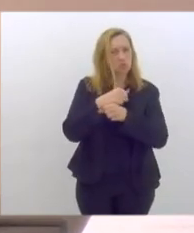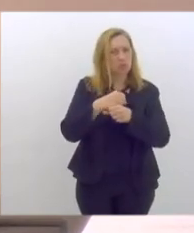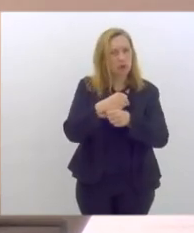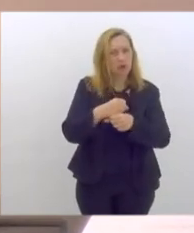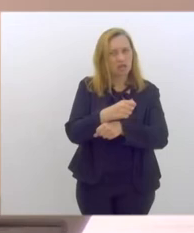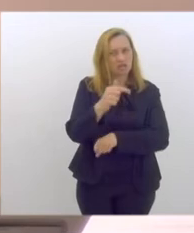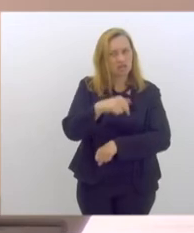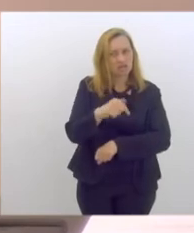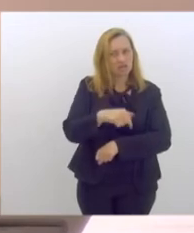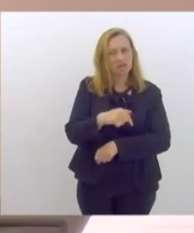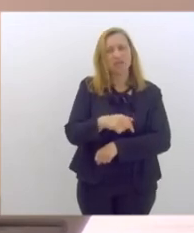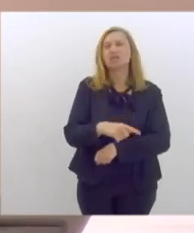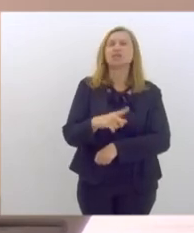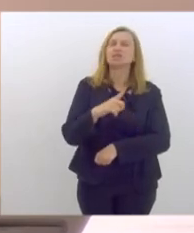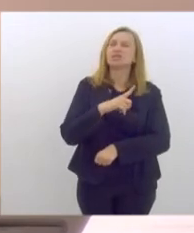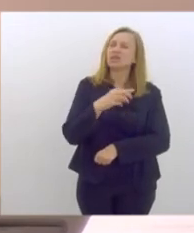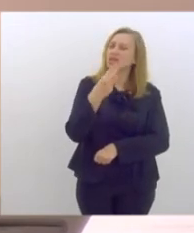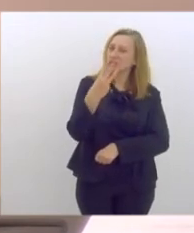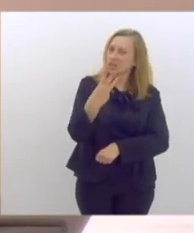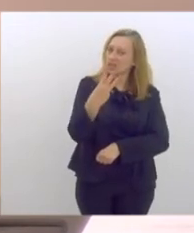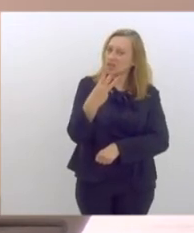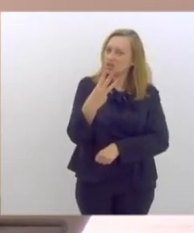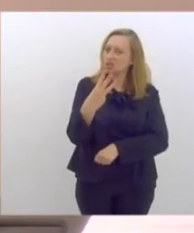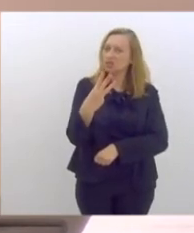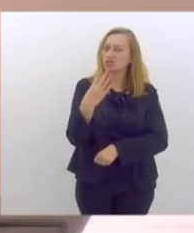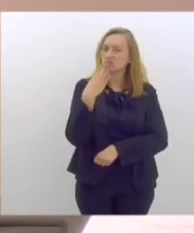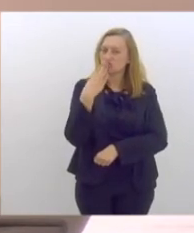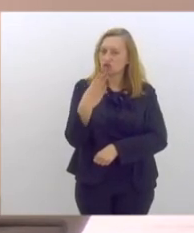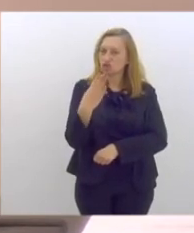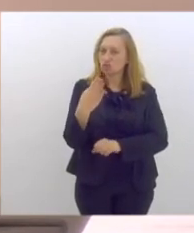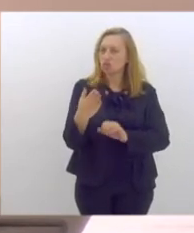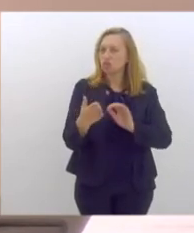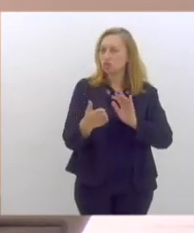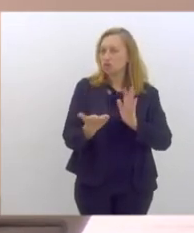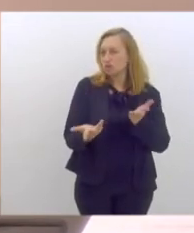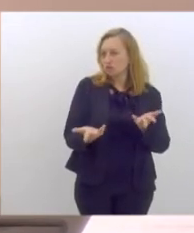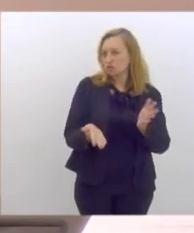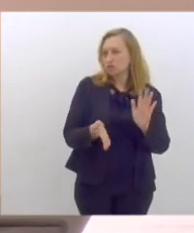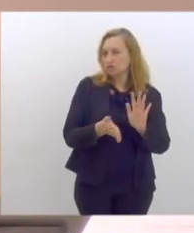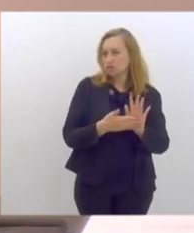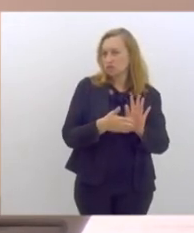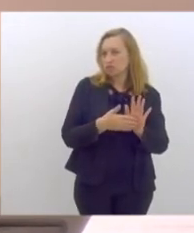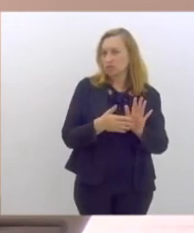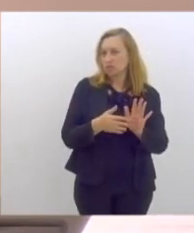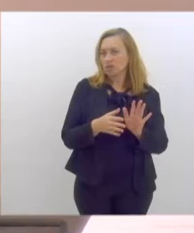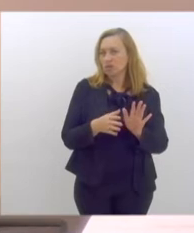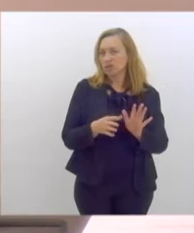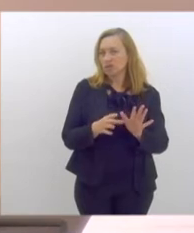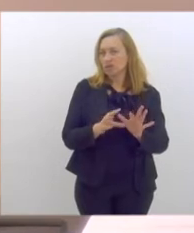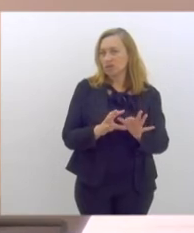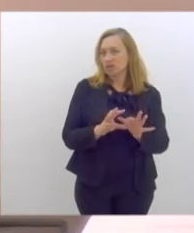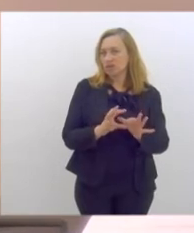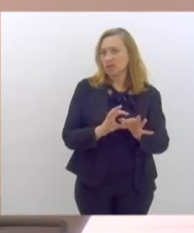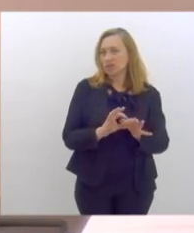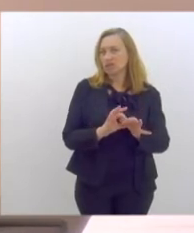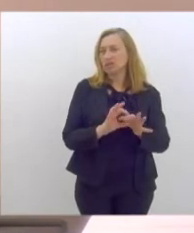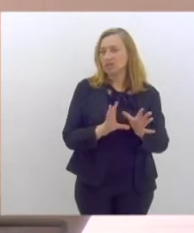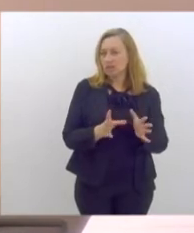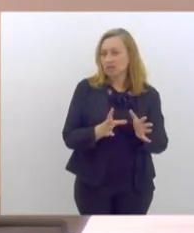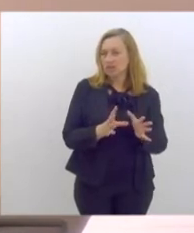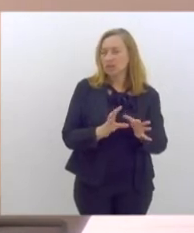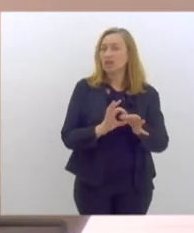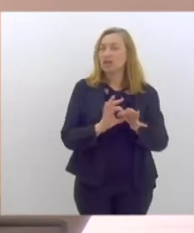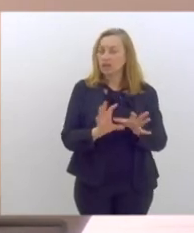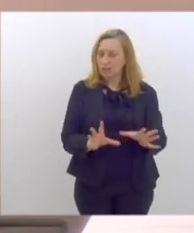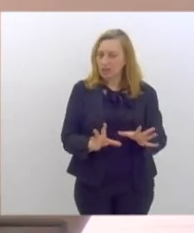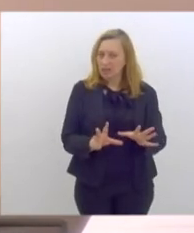já Existem três tipos de proposição a primeira de terminativa a segunda